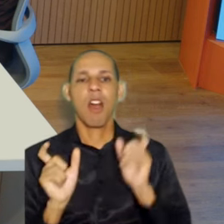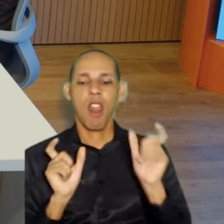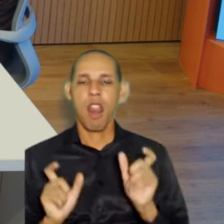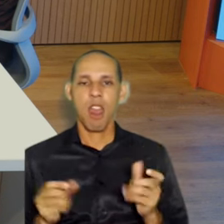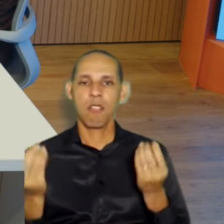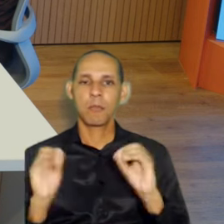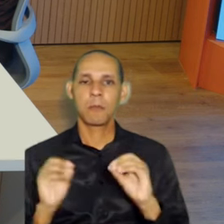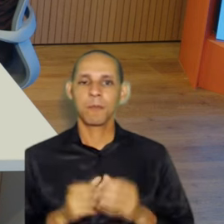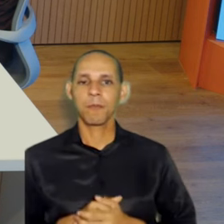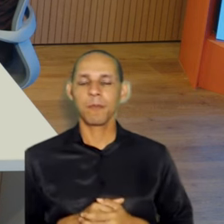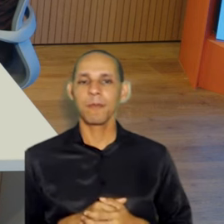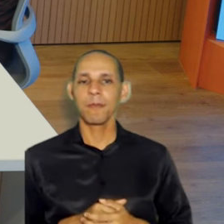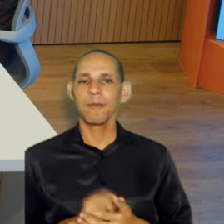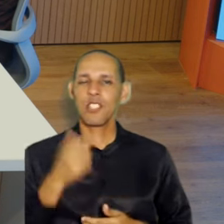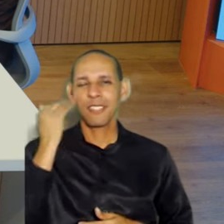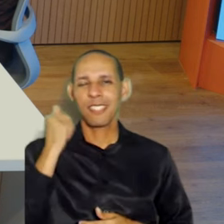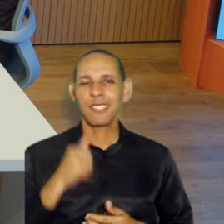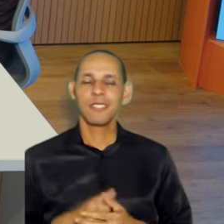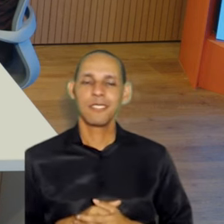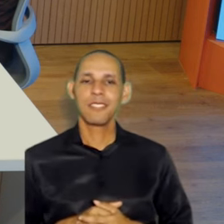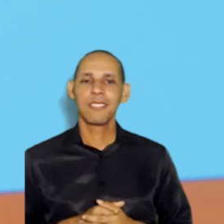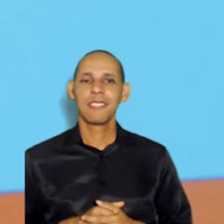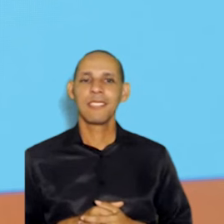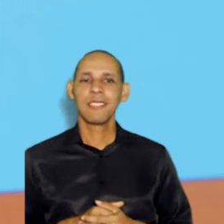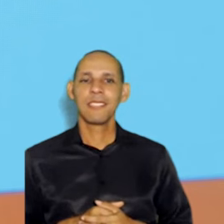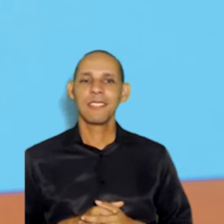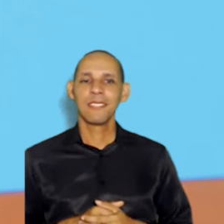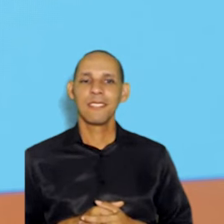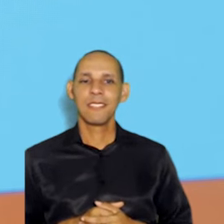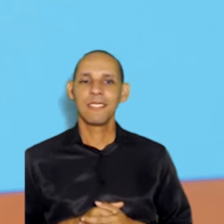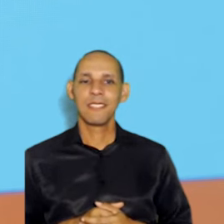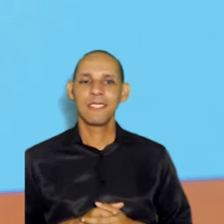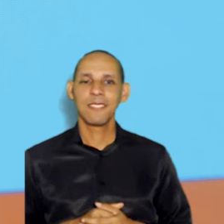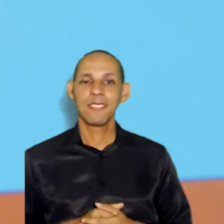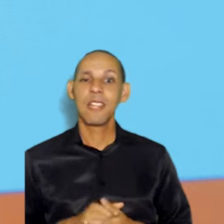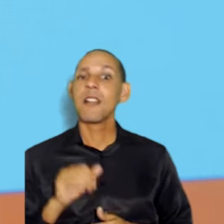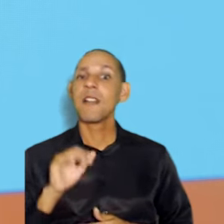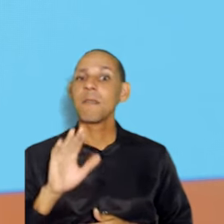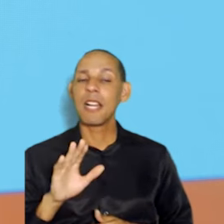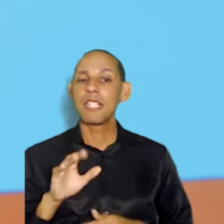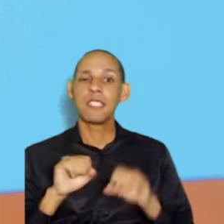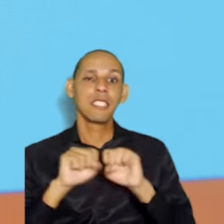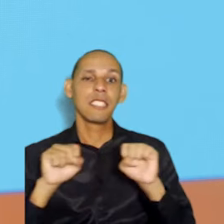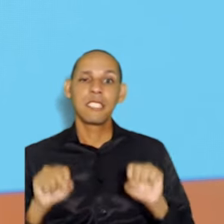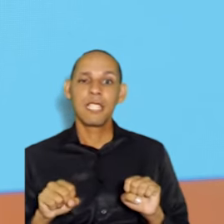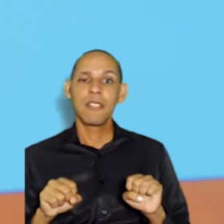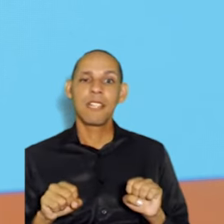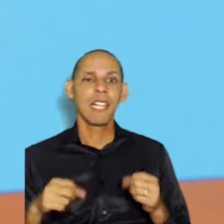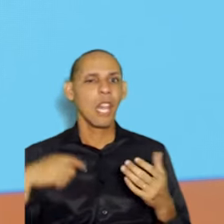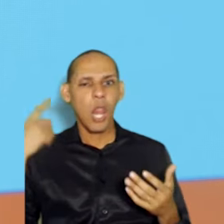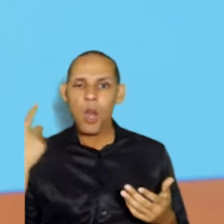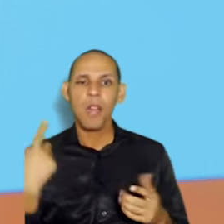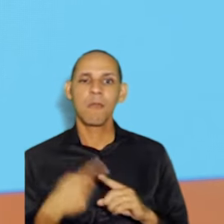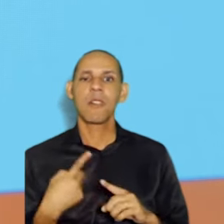né agora o sistema infelizmente é duído assim a gente fala somos meros números né o pessoal a Receita Federal me conhece o cpfx sim